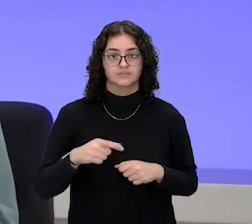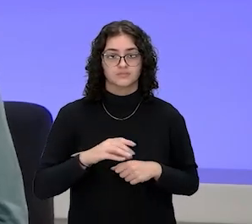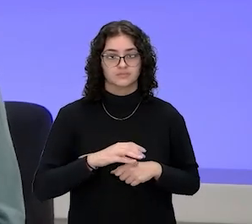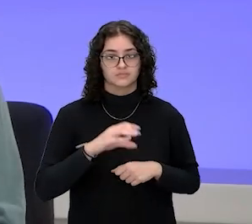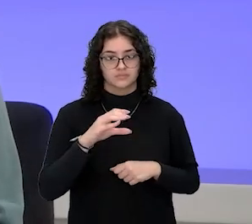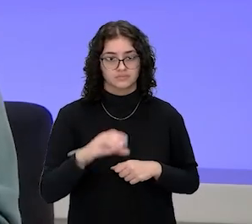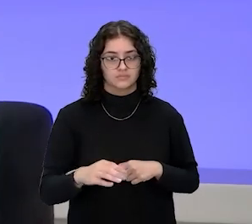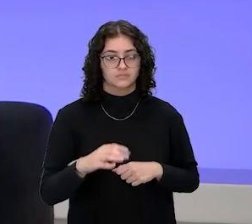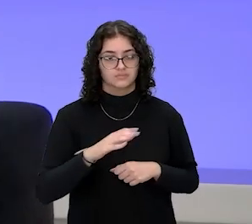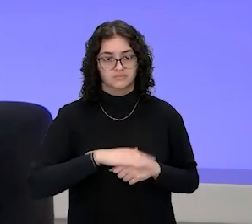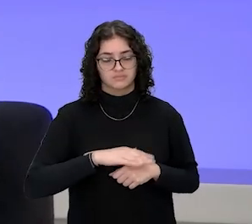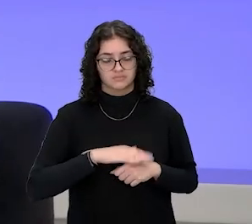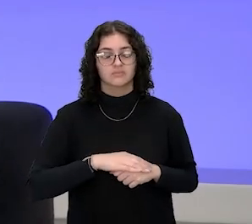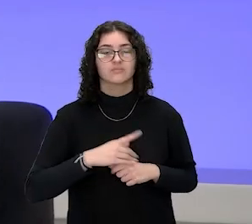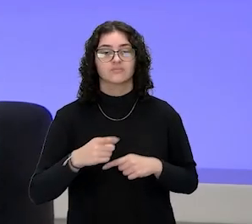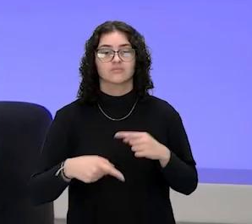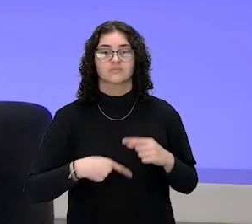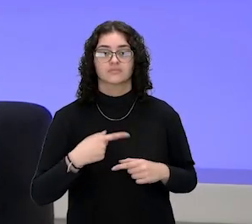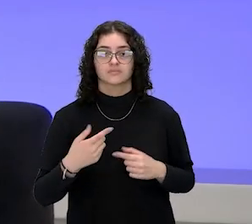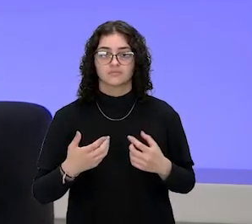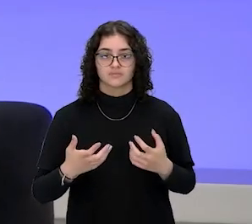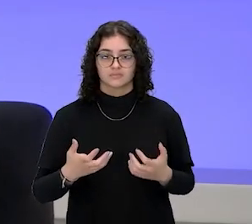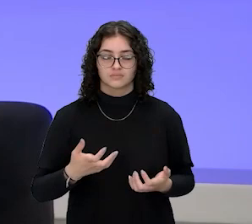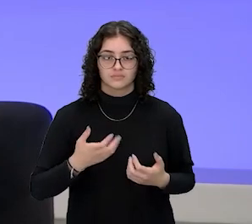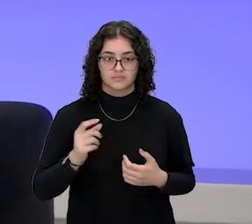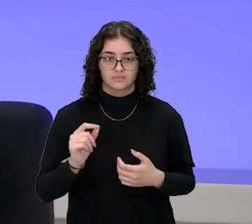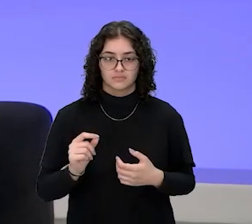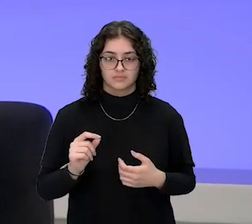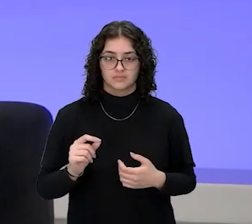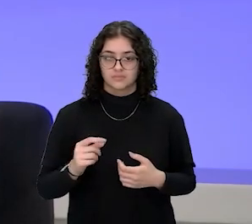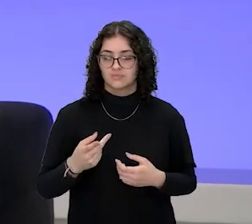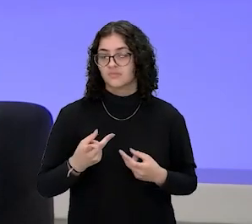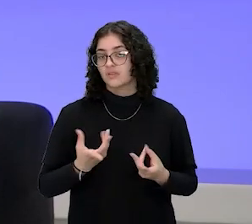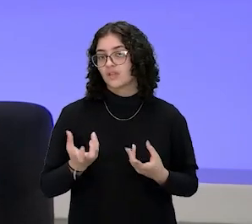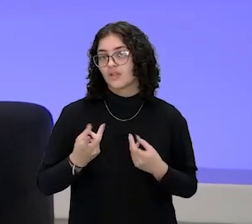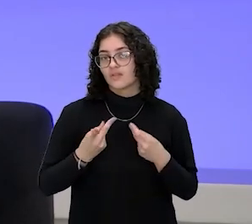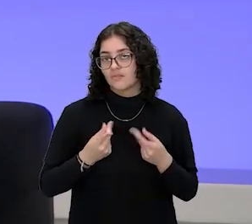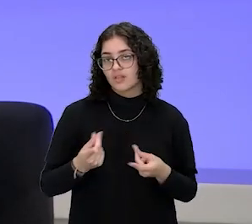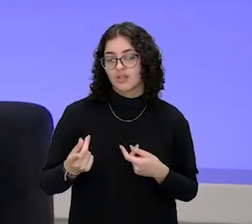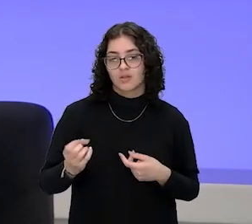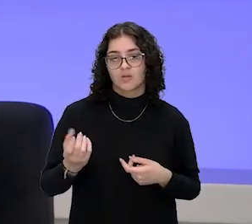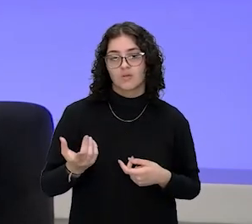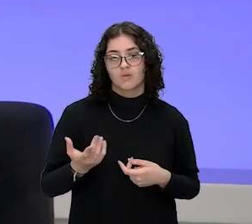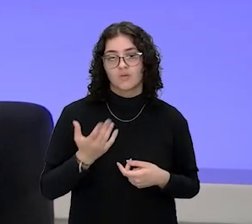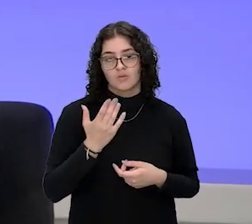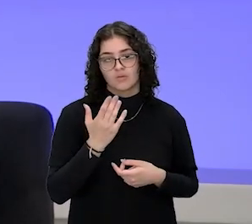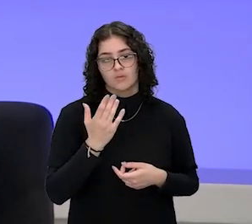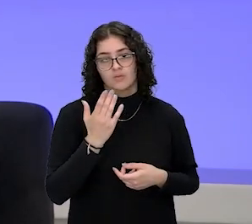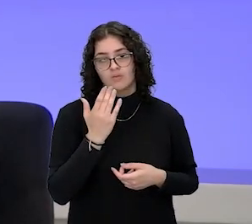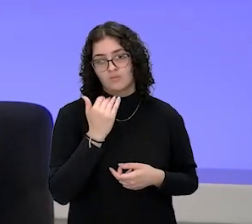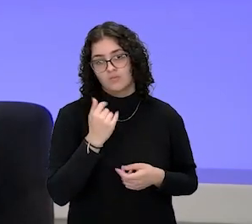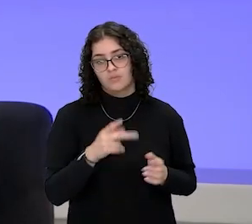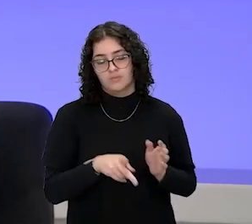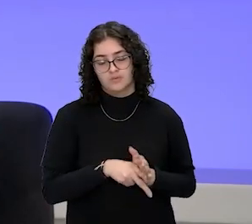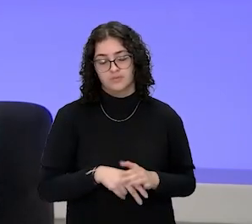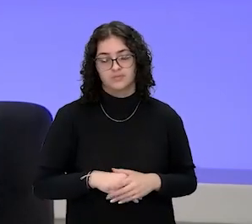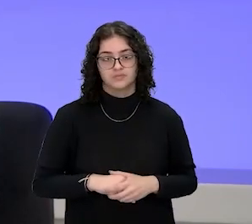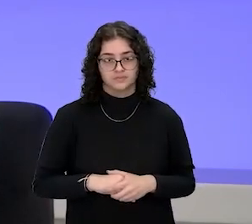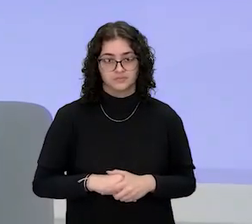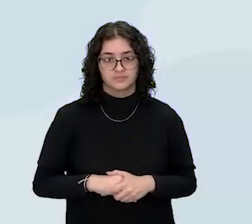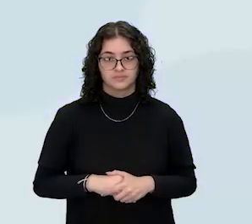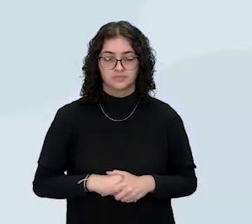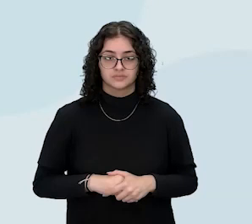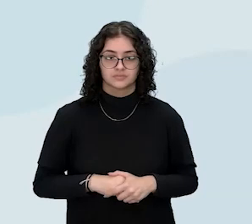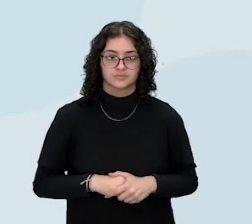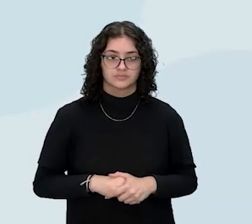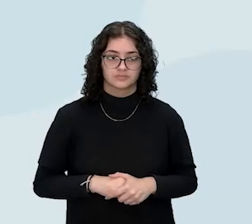você faz querendo depois colher para, sei lá, vender ou comer mesmo para sustento próprio. Vamos lá